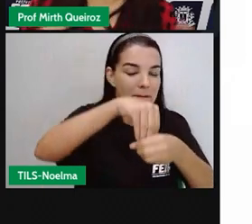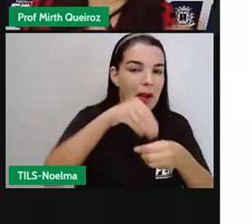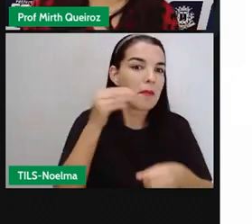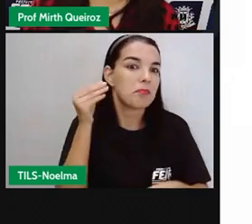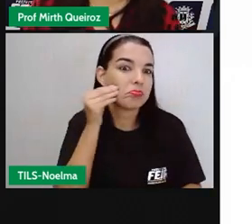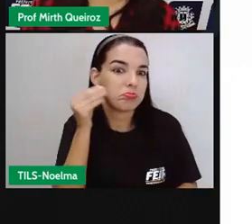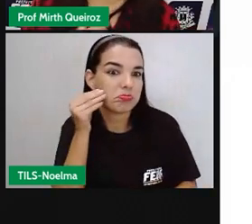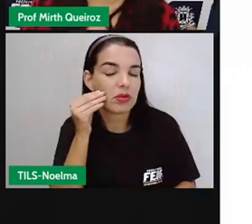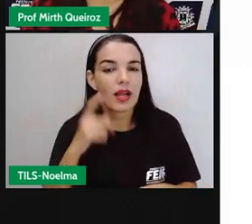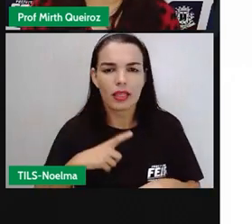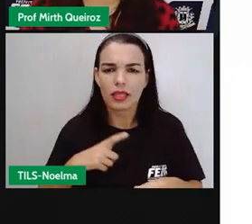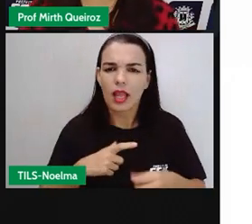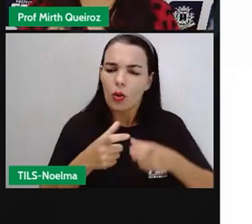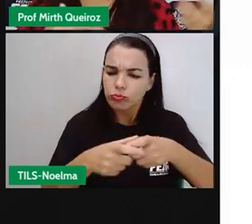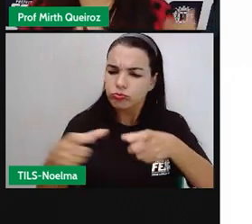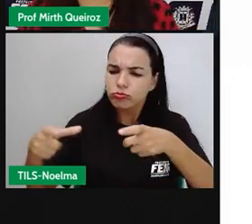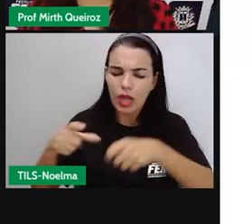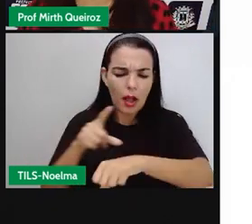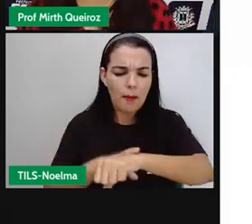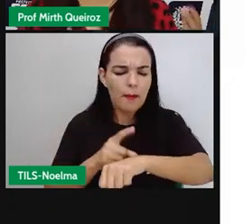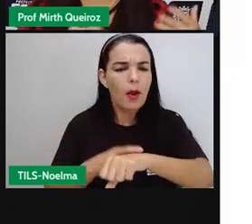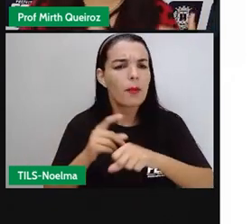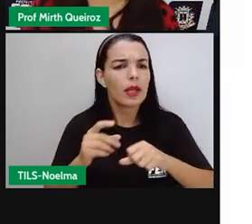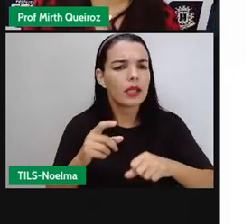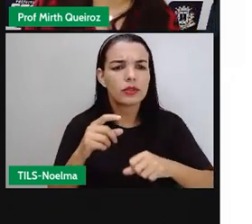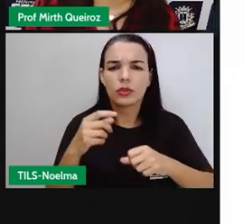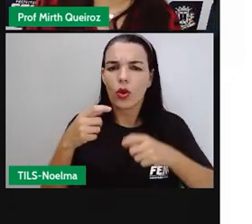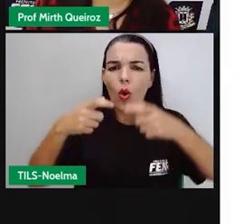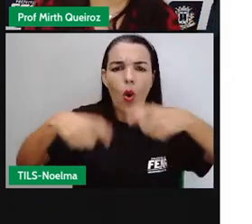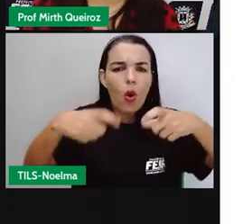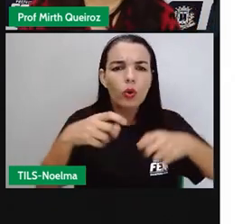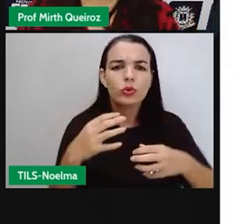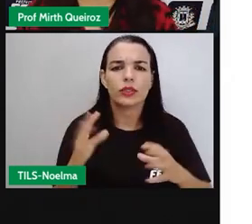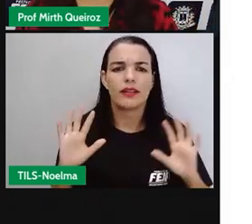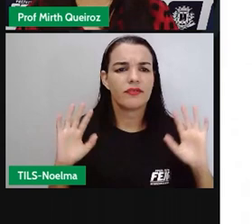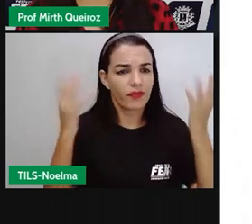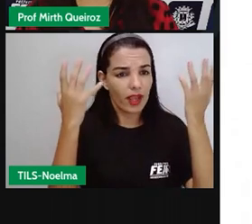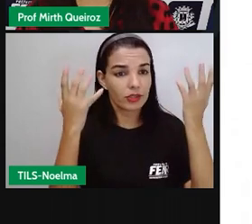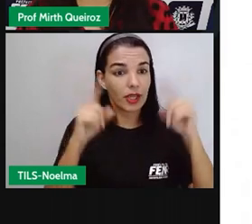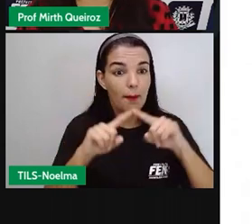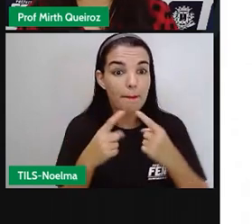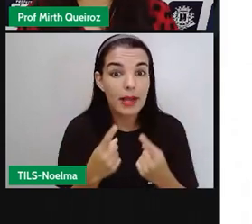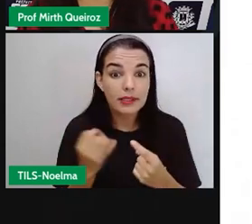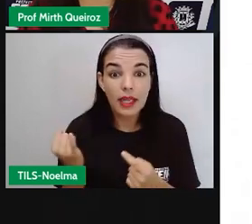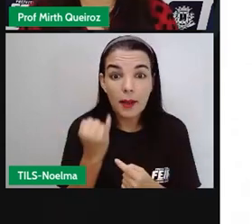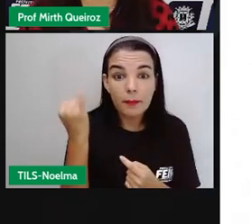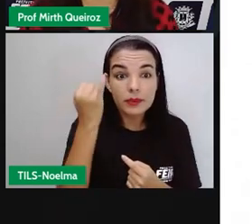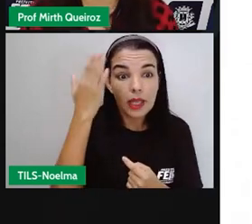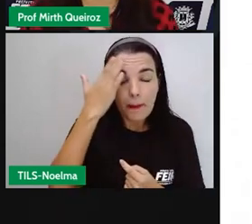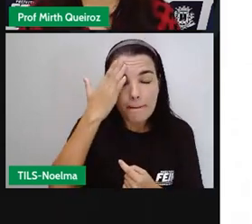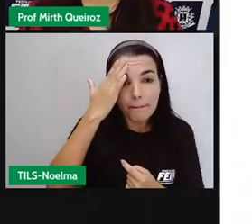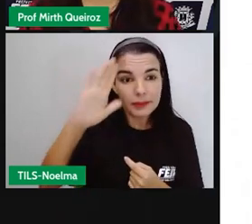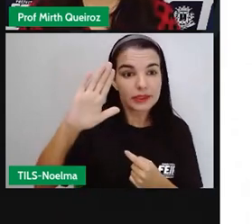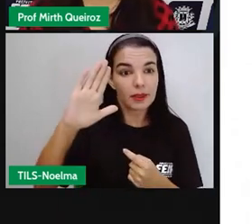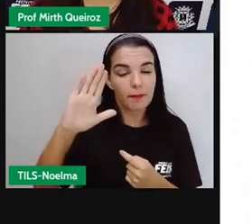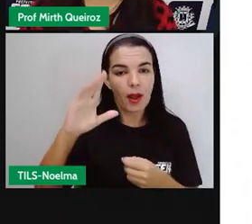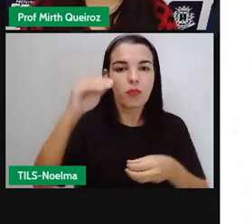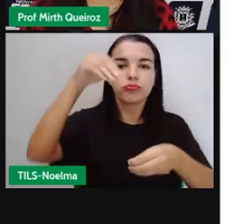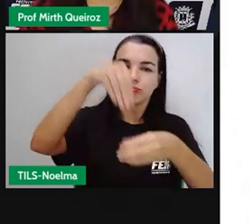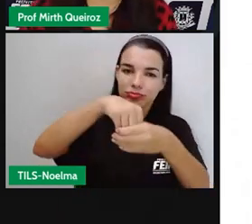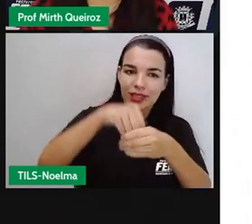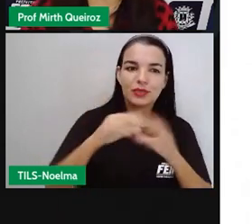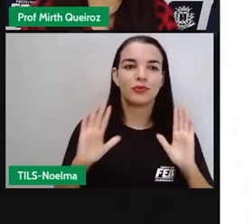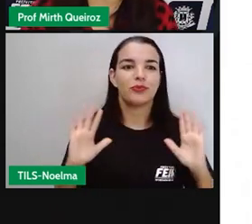que ele está presente também em outros momentos, em outras situações, em outros tipos de festas, mas de forma muito marcante aí dentro